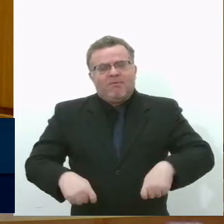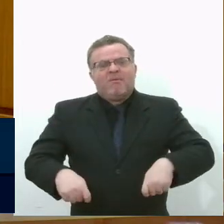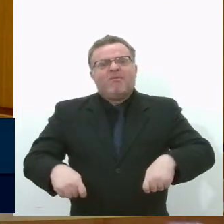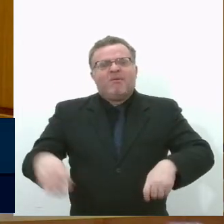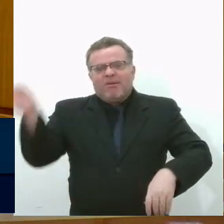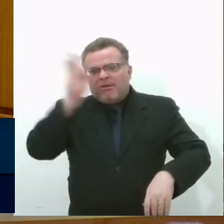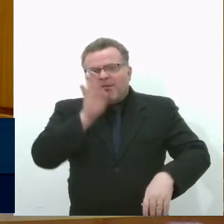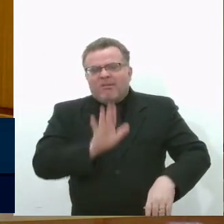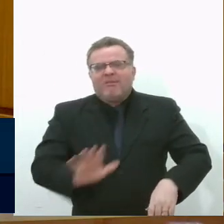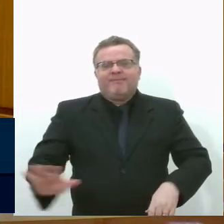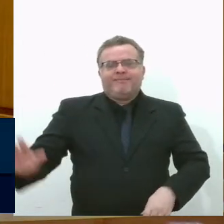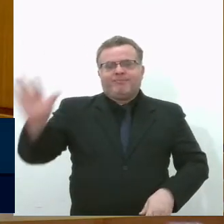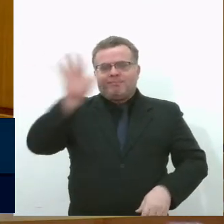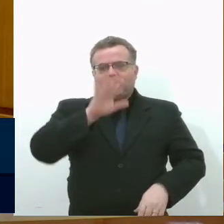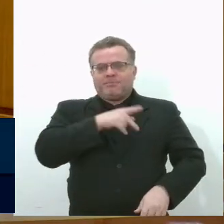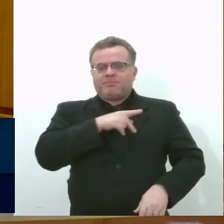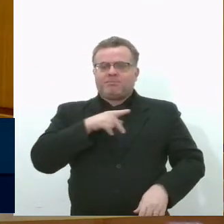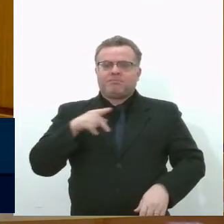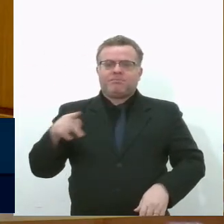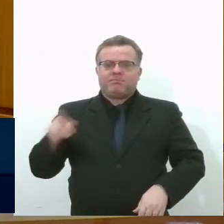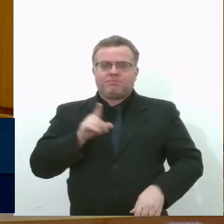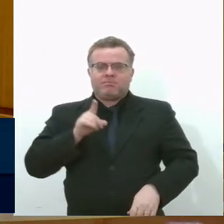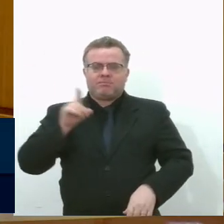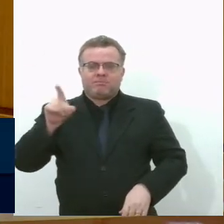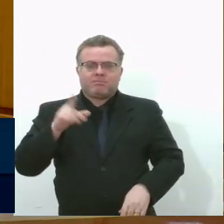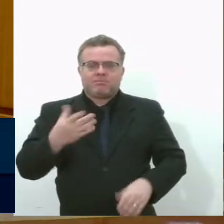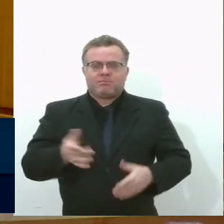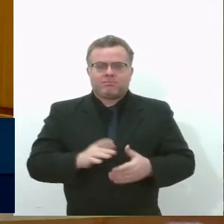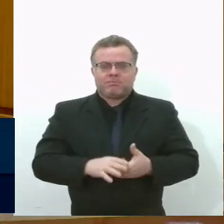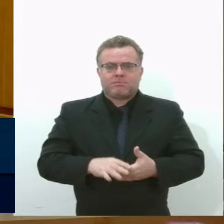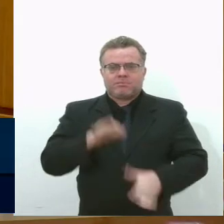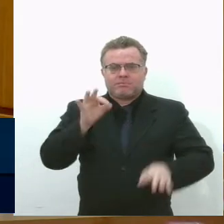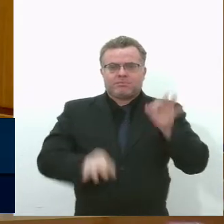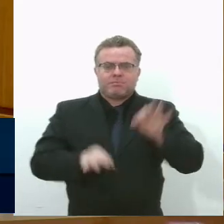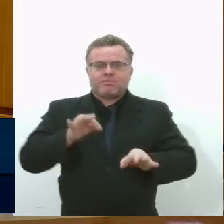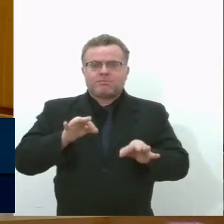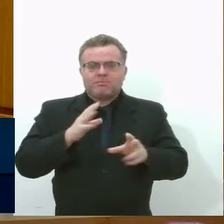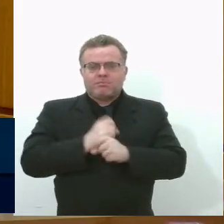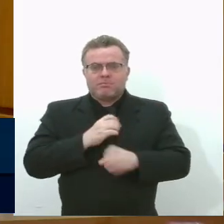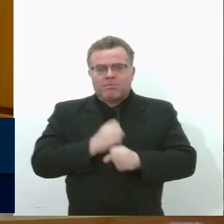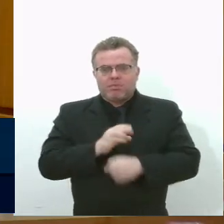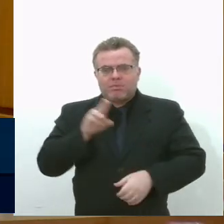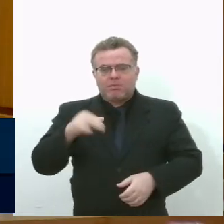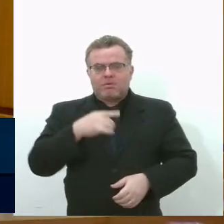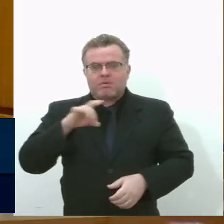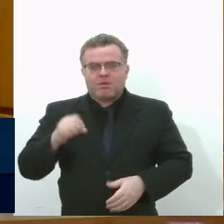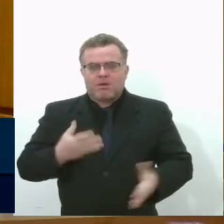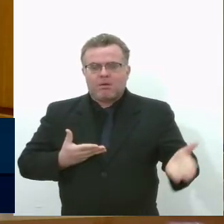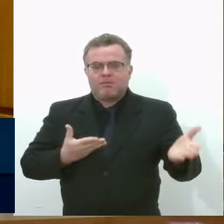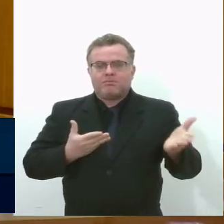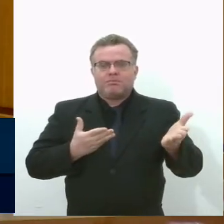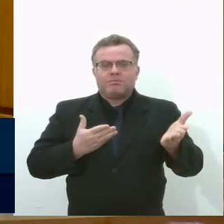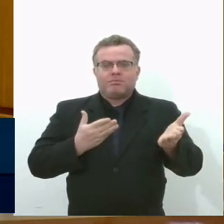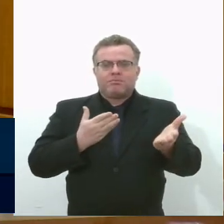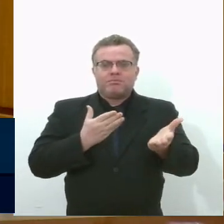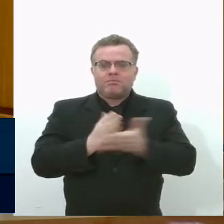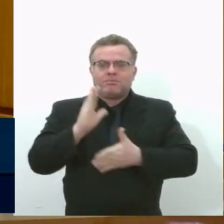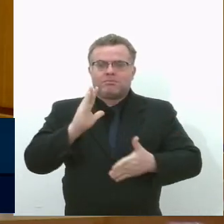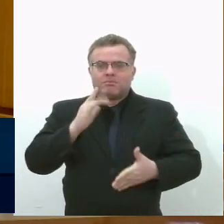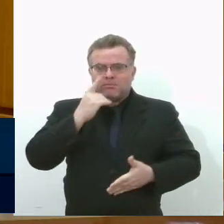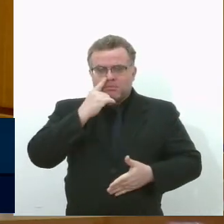da Presidência da República, do Brasil. O Tribunal de Contas da União aprovou com ressalva